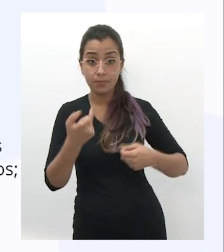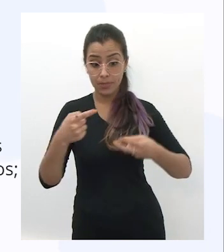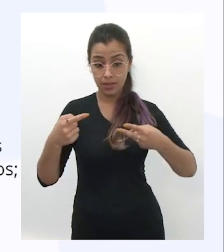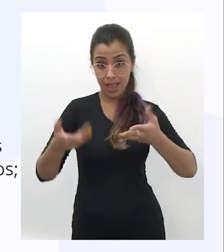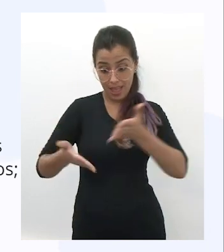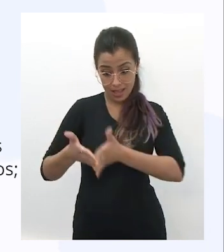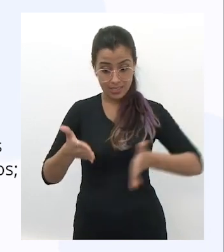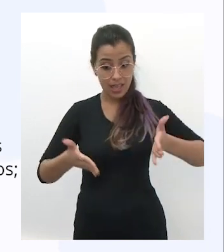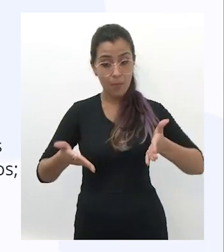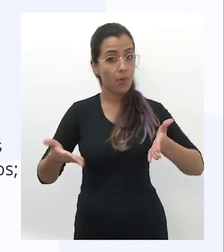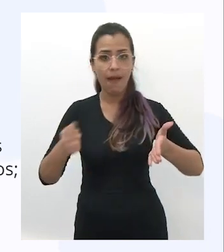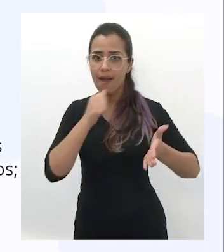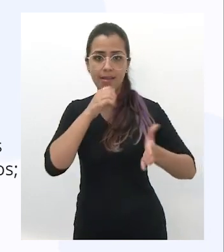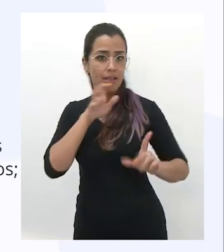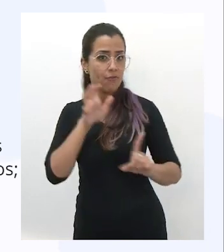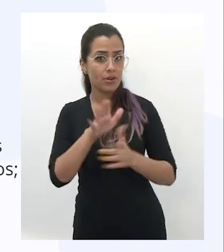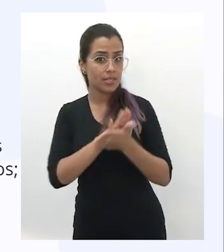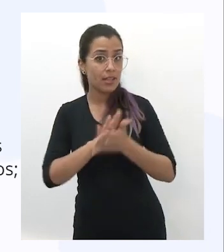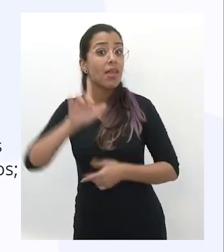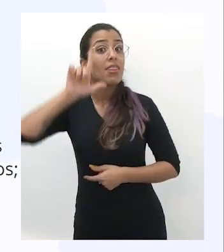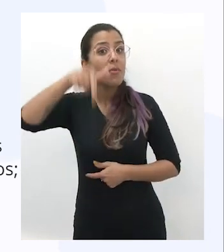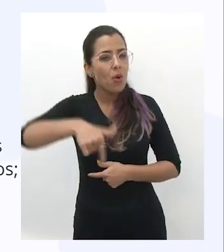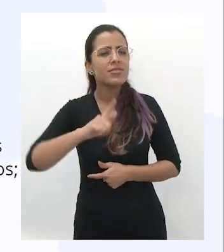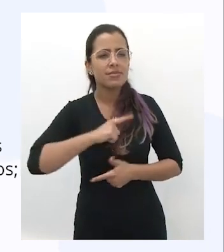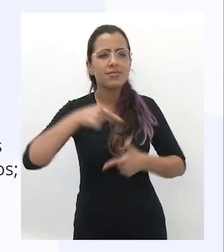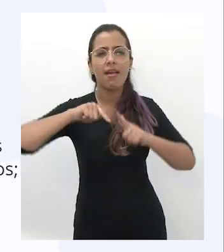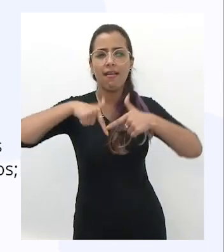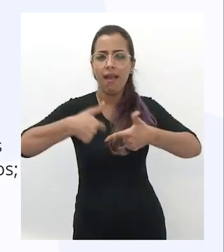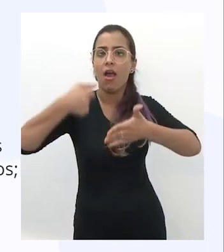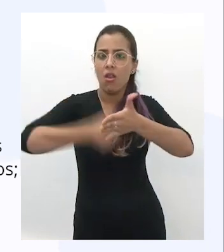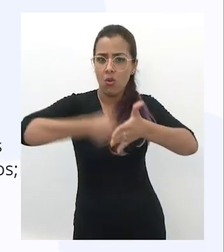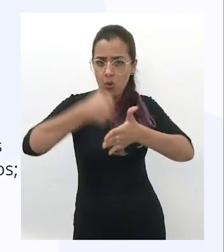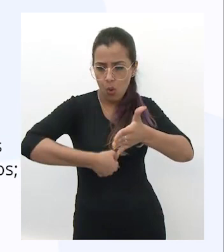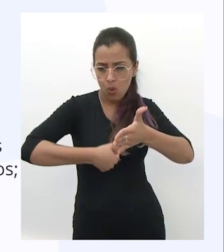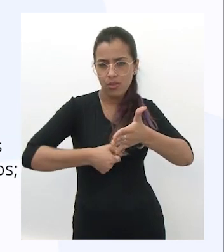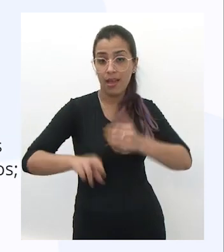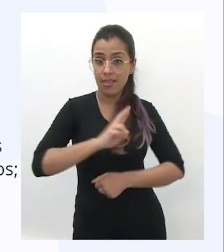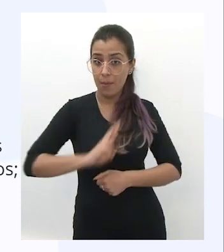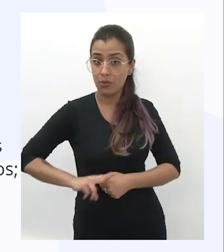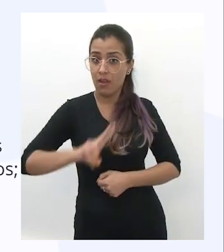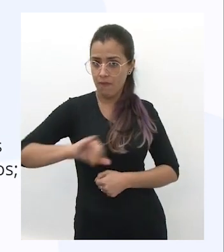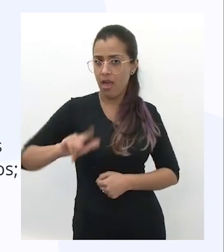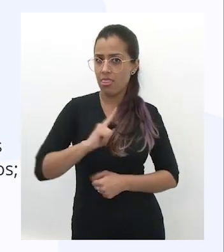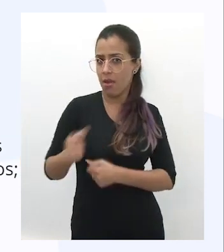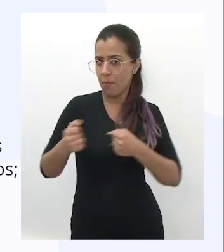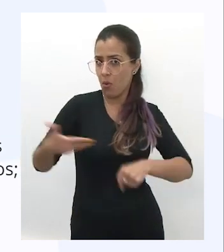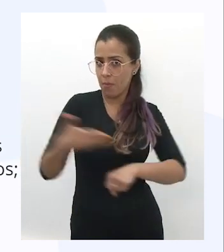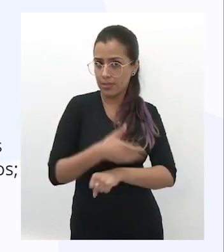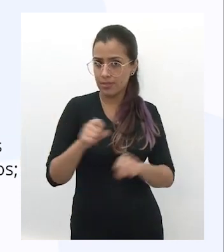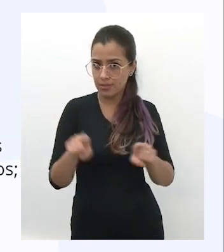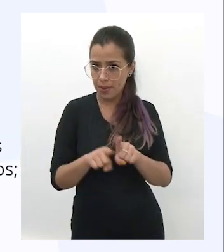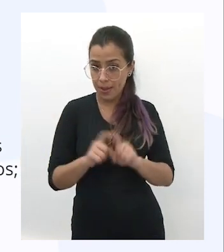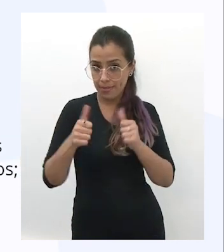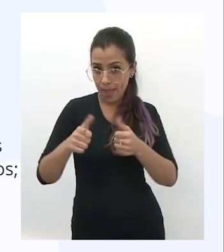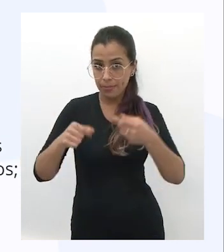possuem. Só que eles vão lutar por direitos. Aí dentro da República eles já terão uma participação. Não é isso, Pro? Exatamente.